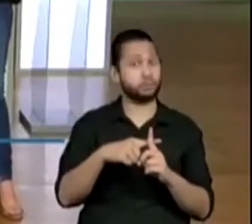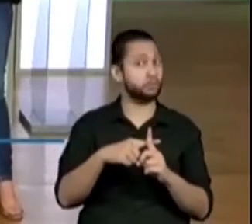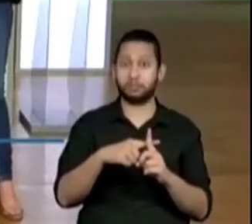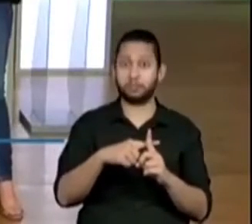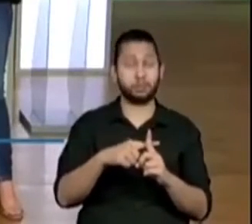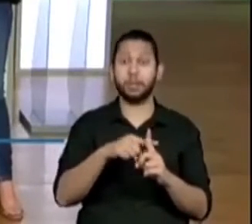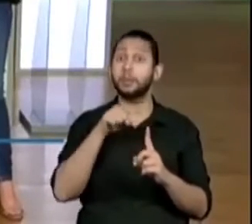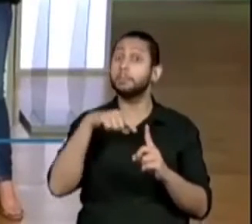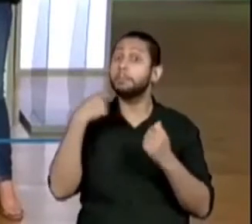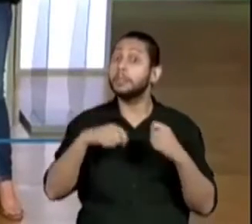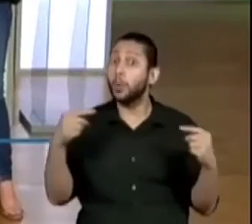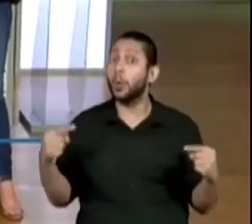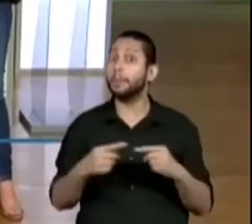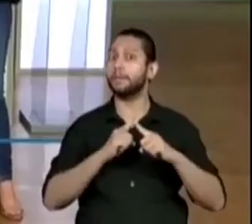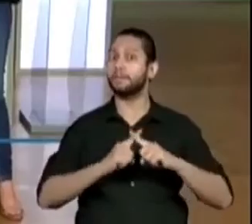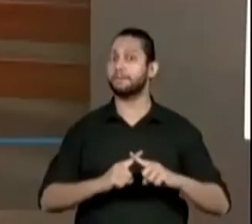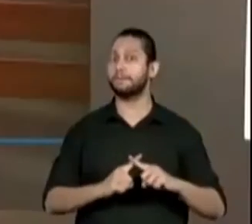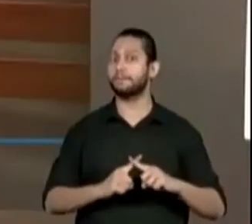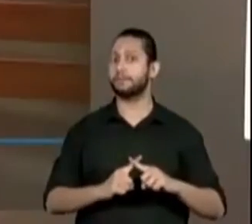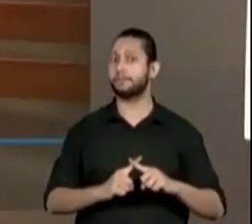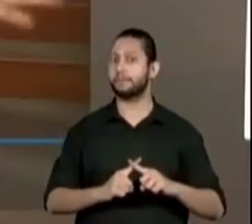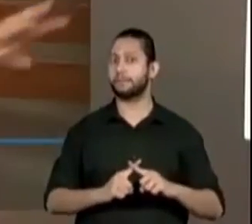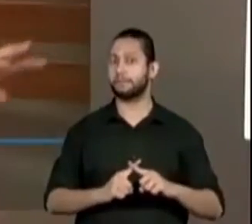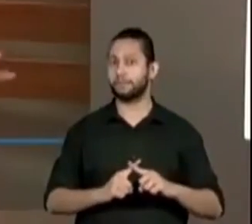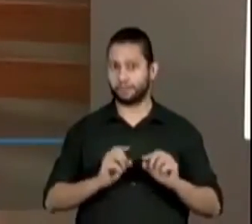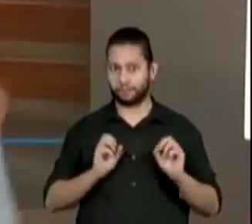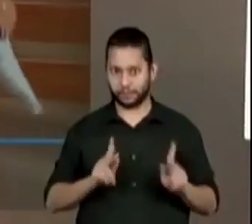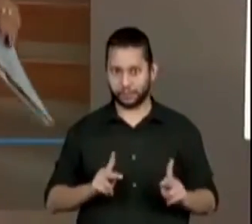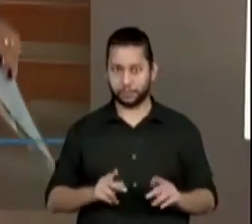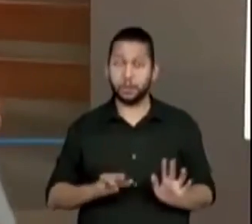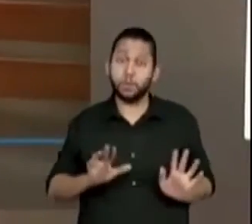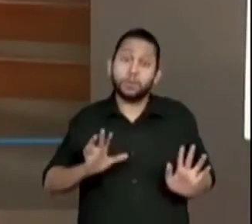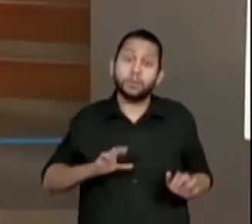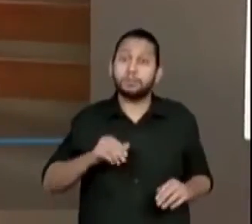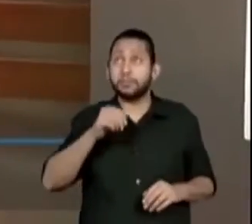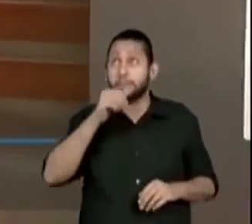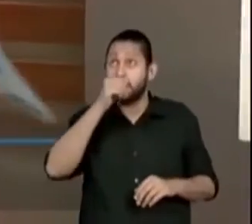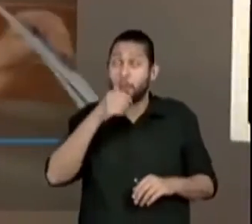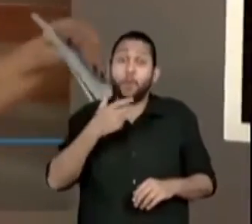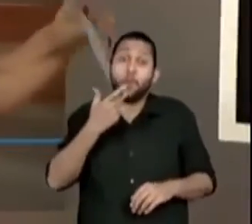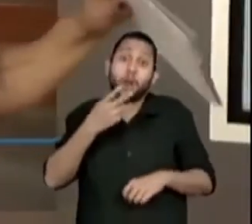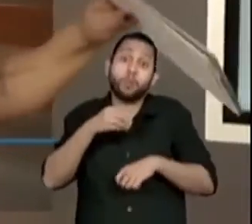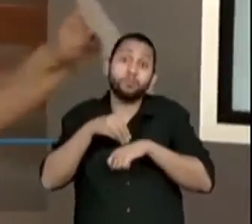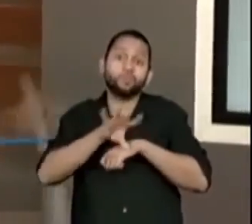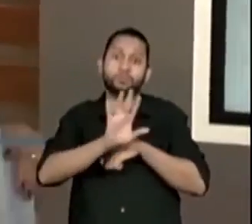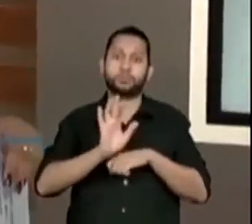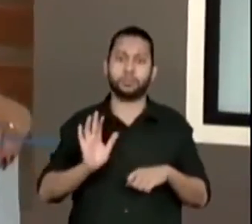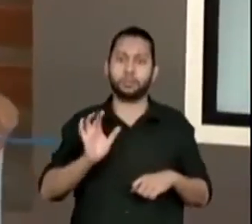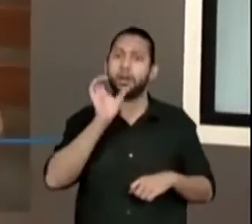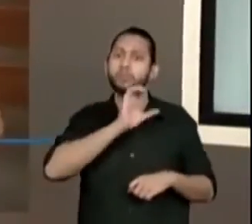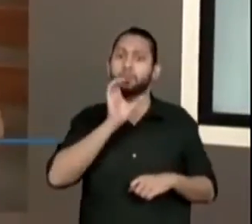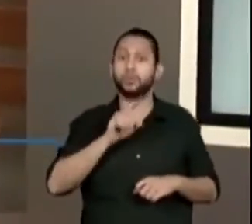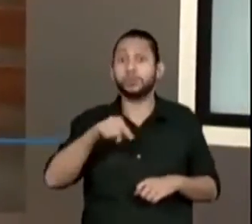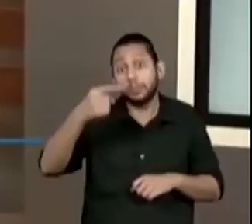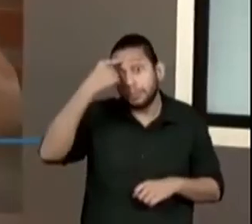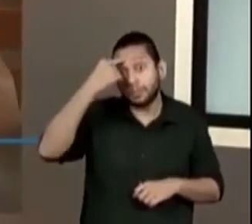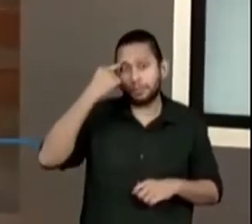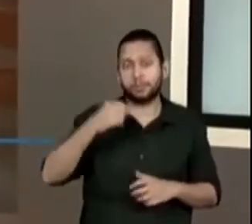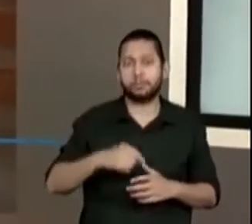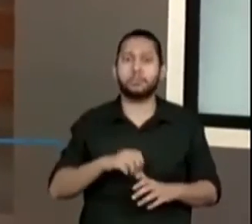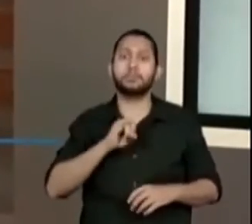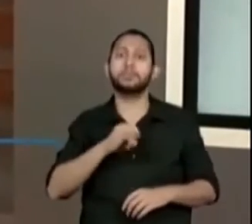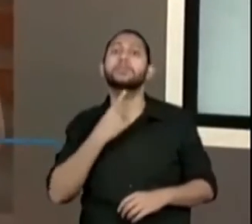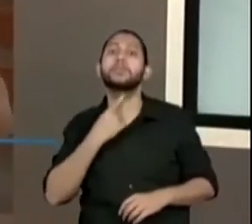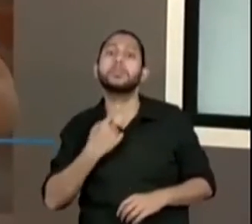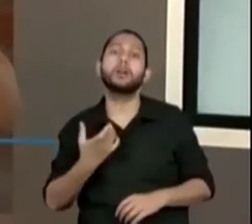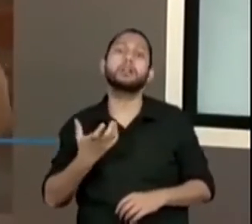multiplicação, ok? E aí, eu vou falar uma opção, não vou colocar na lousa, não vou escrever, vou falar uma opção bem rapidinha. Tá bom. Quem